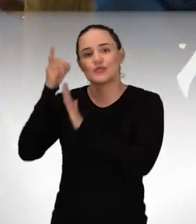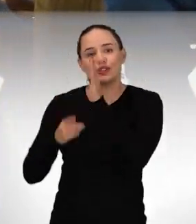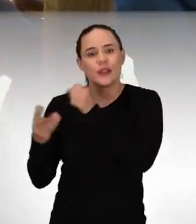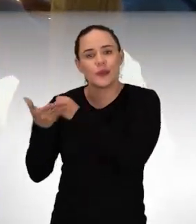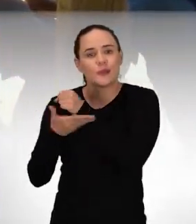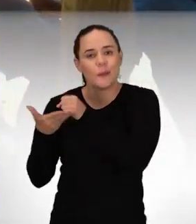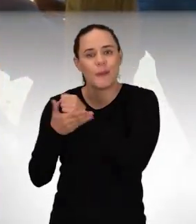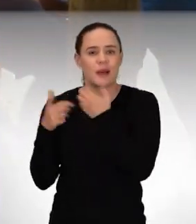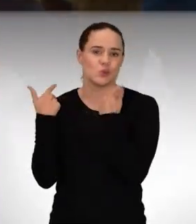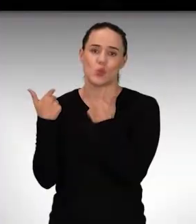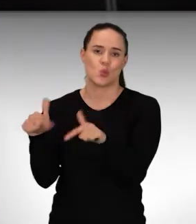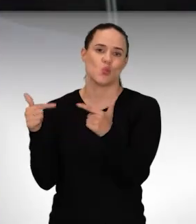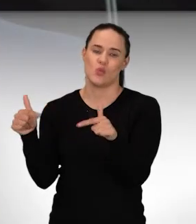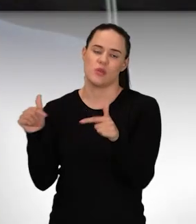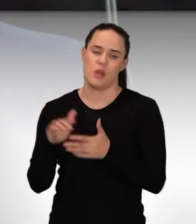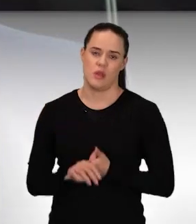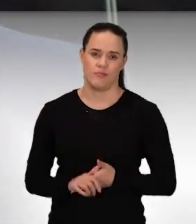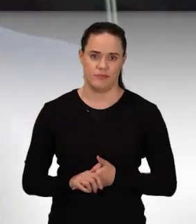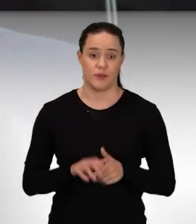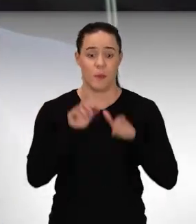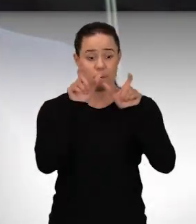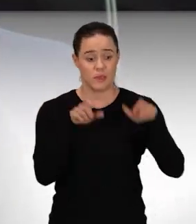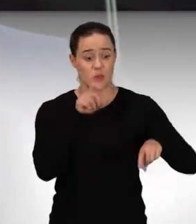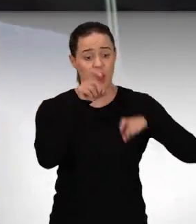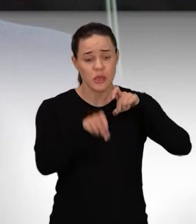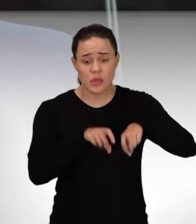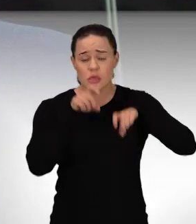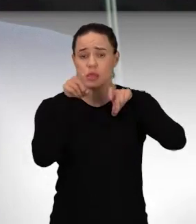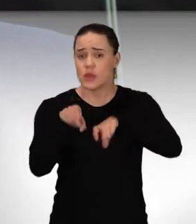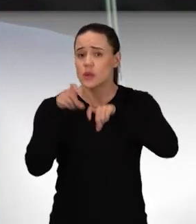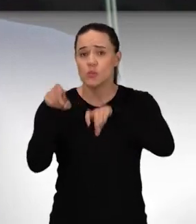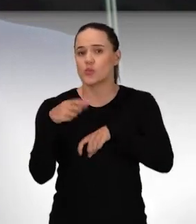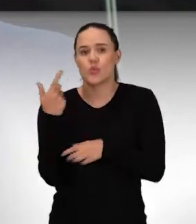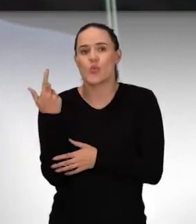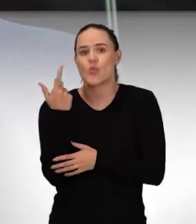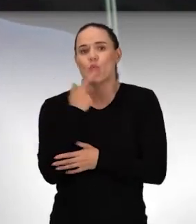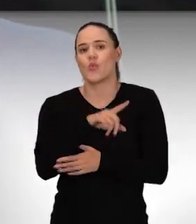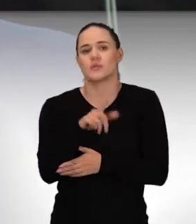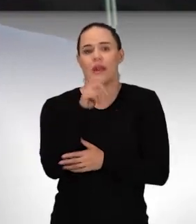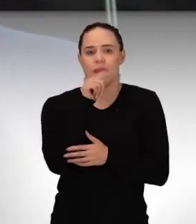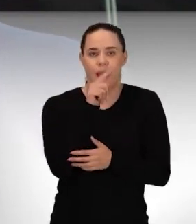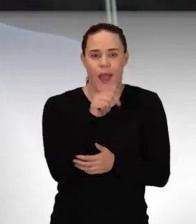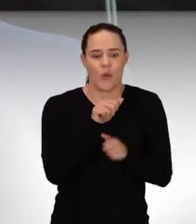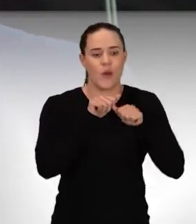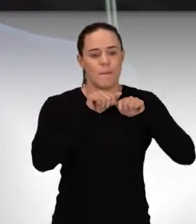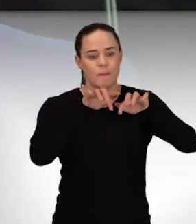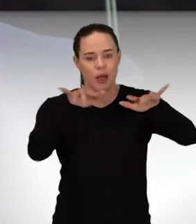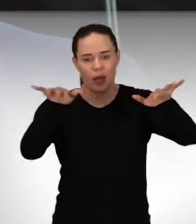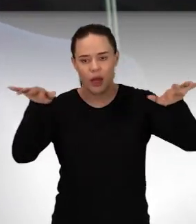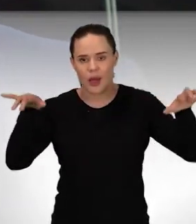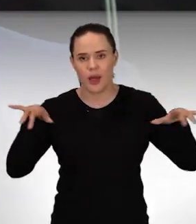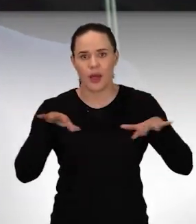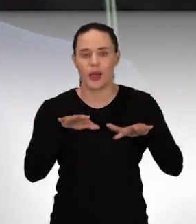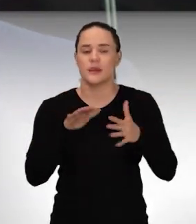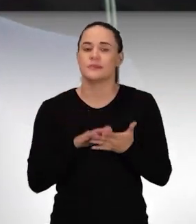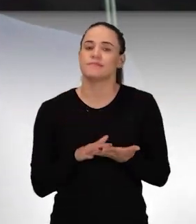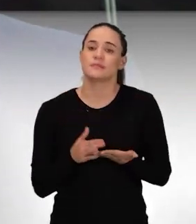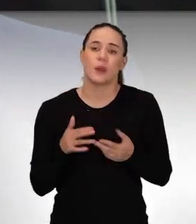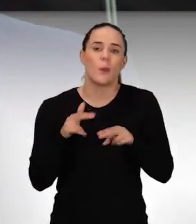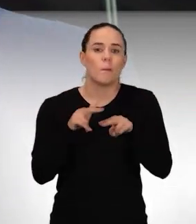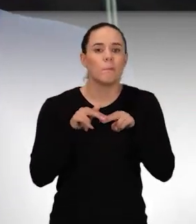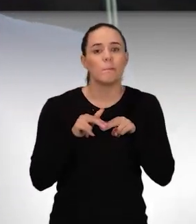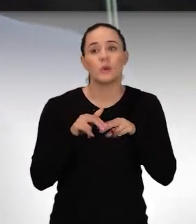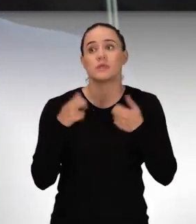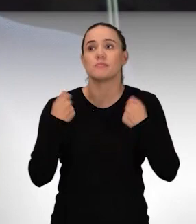direitos fundamentais. São agricultores que não conseguem produzir de forma irrigada. Então, a única produção deles é a que